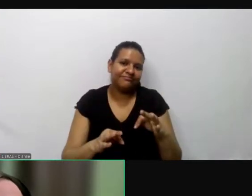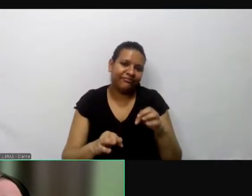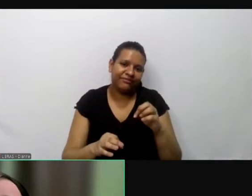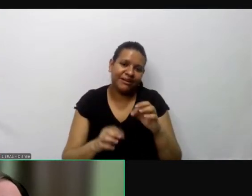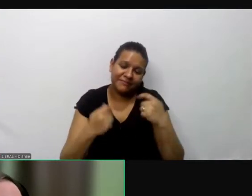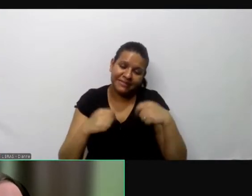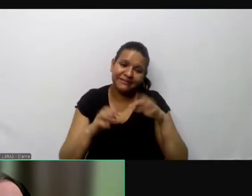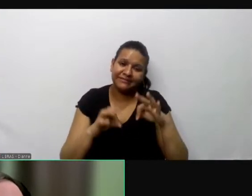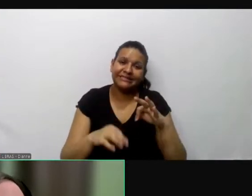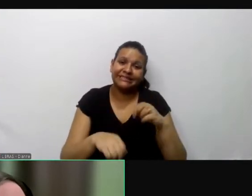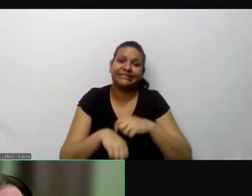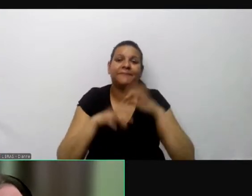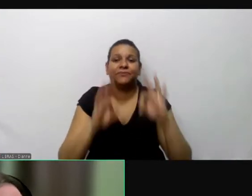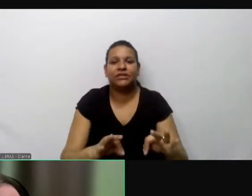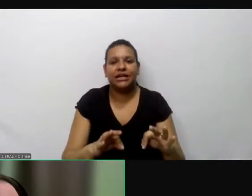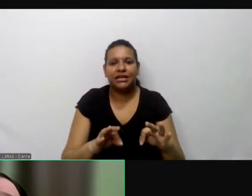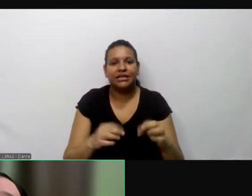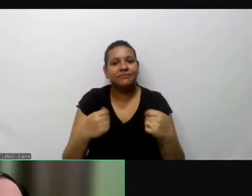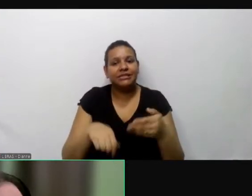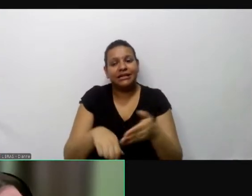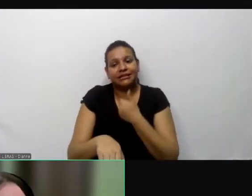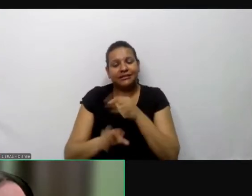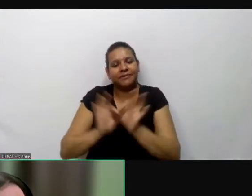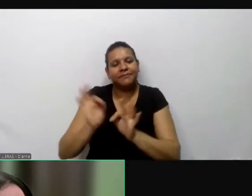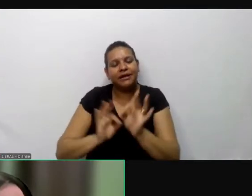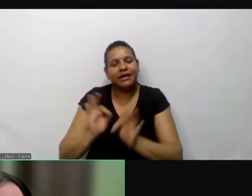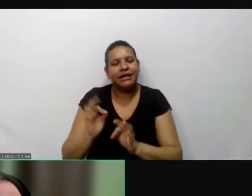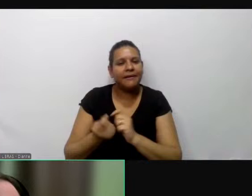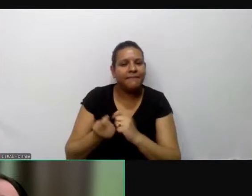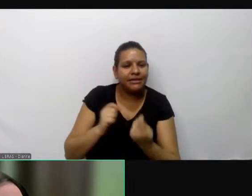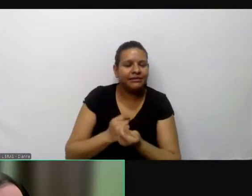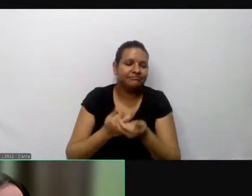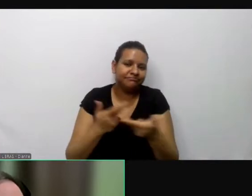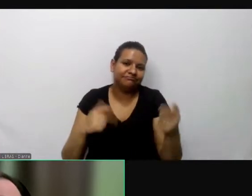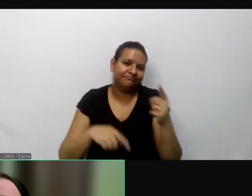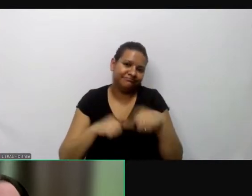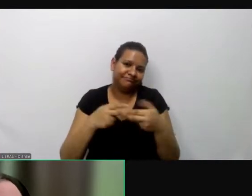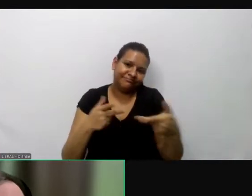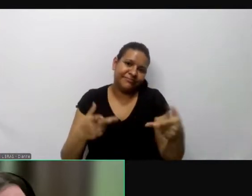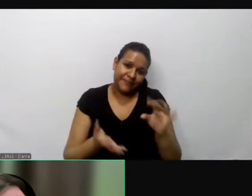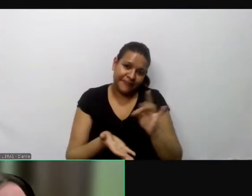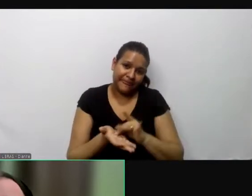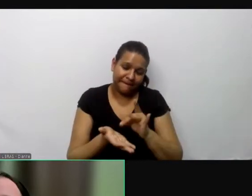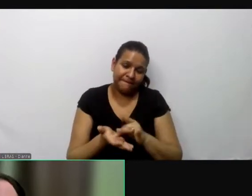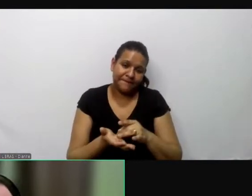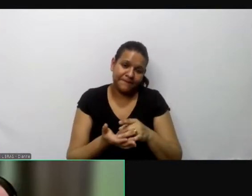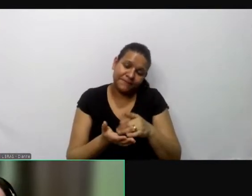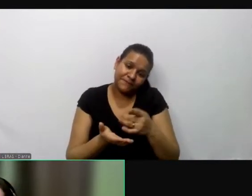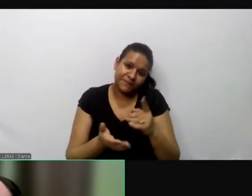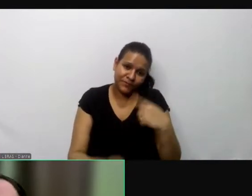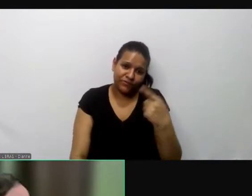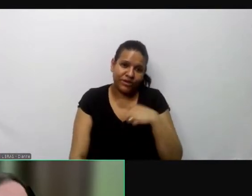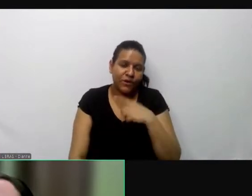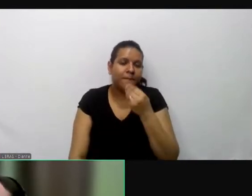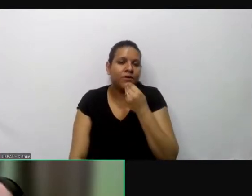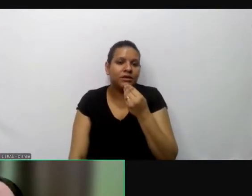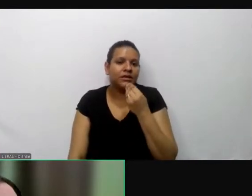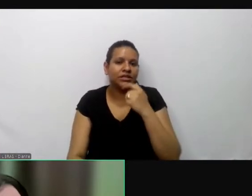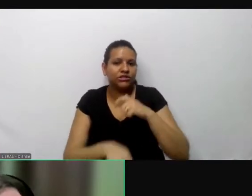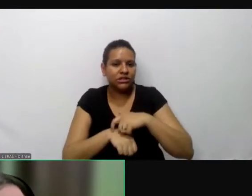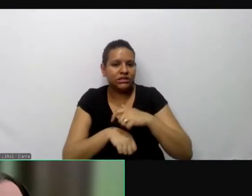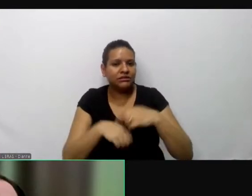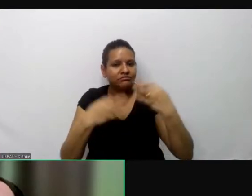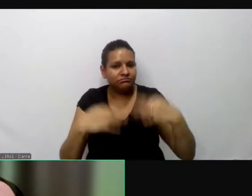né? O professor precisa de tempo para produzir esses materiais. E, de fato, se tu tem a oportunidade e o tempo previsto dentro de